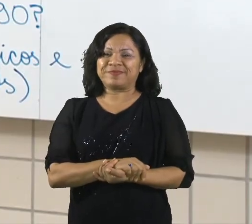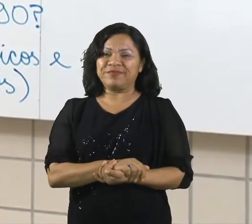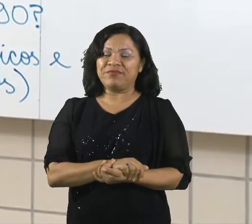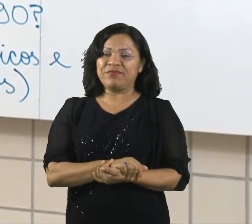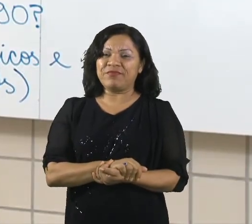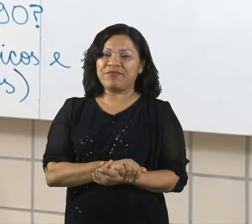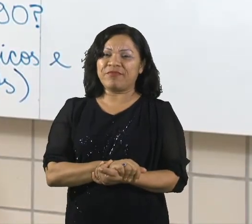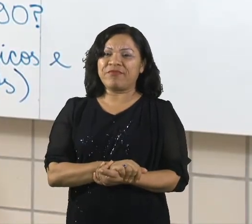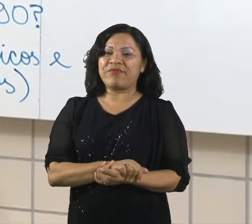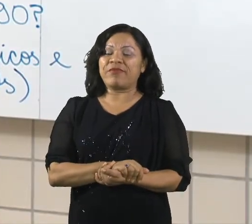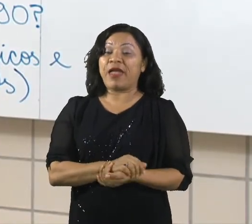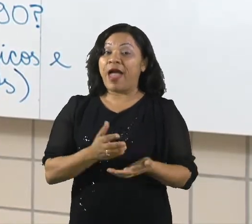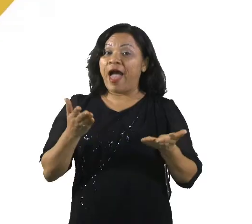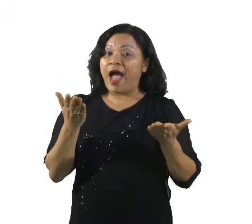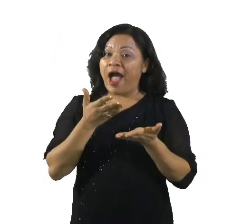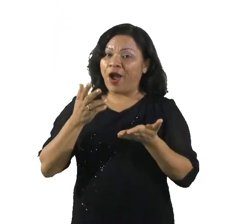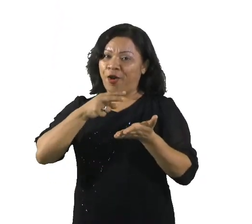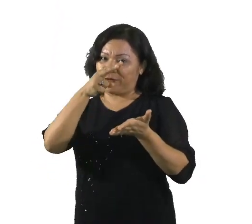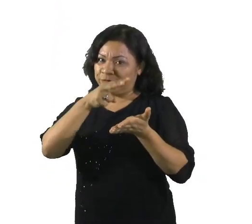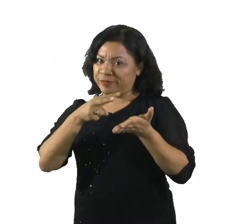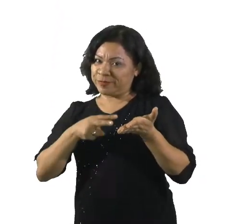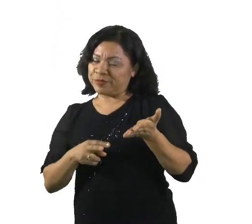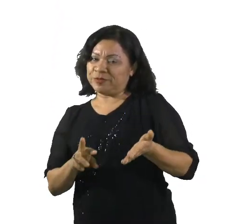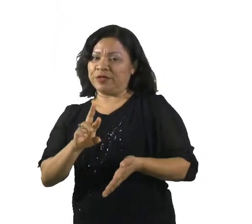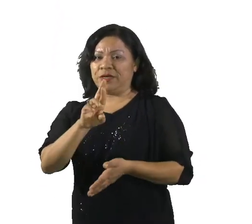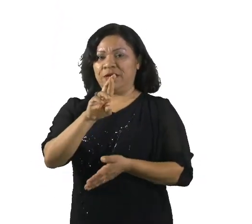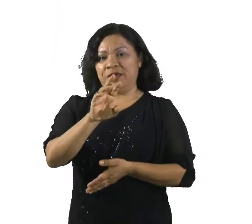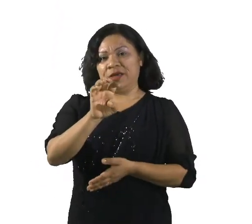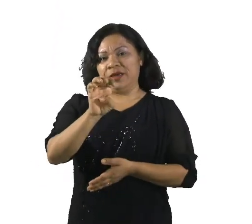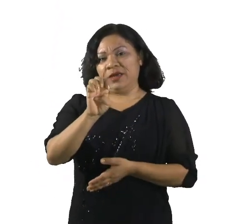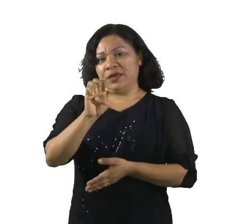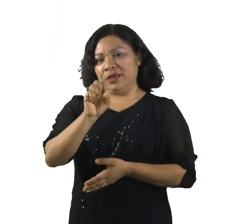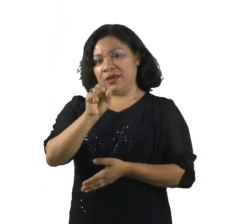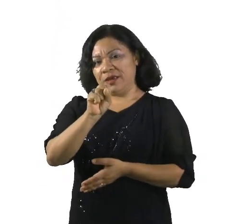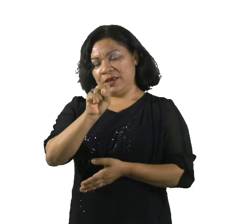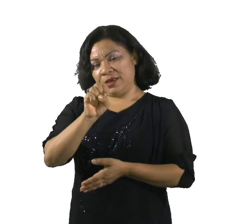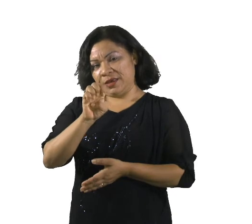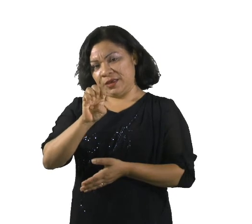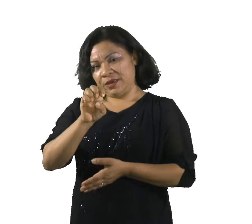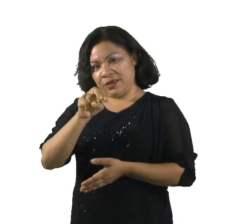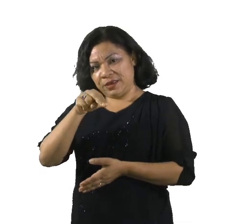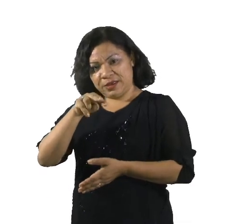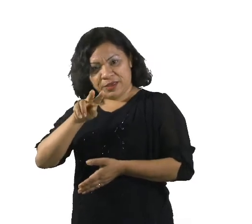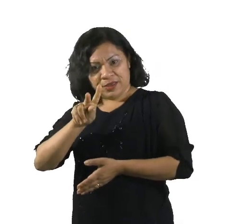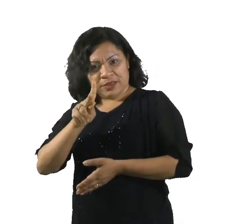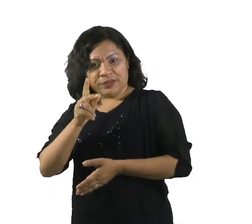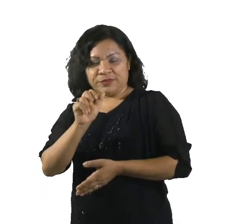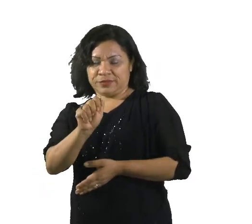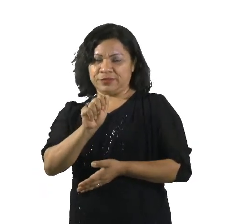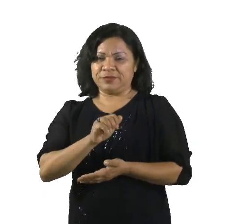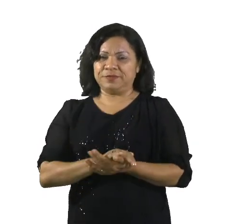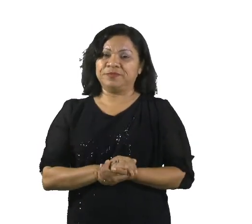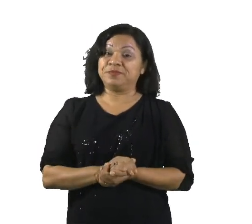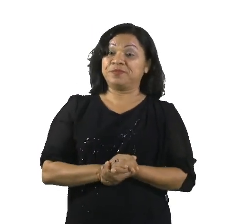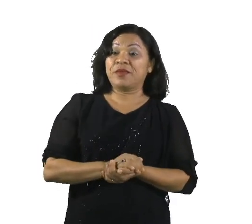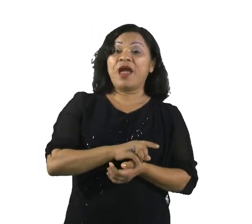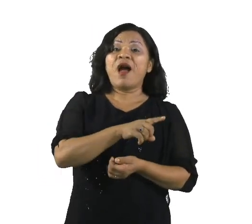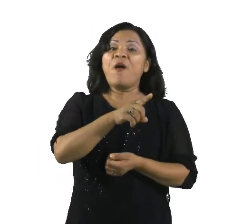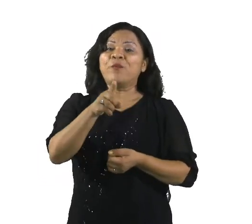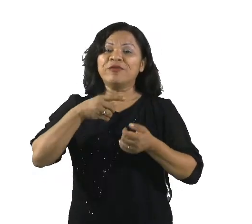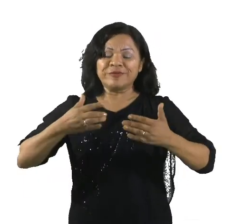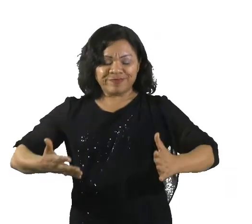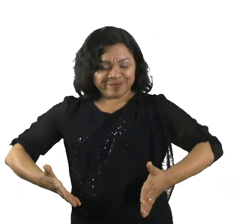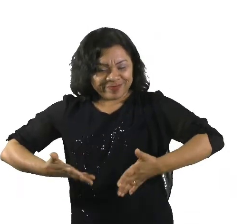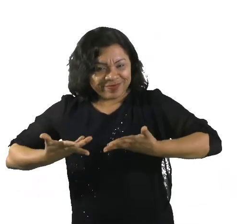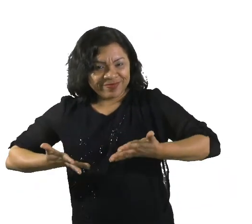Agora vamos ler a resenha? Vamos ler, por último, uma resenha para vocês ficarem mais